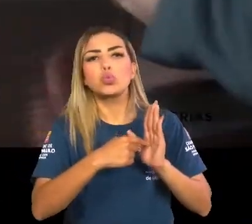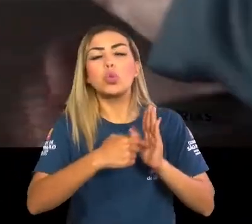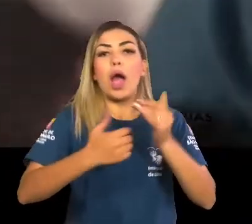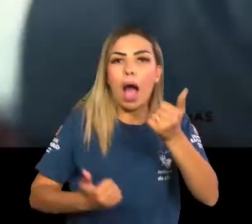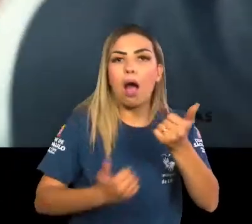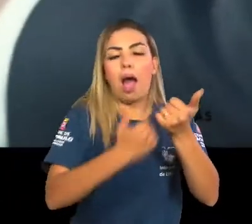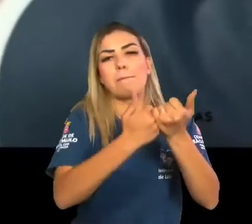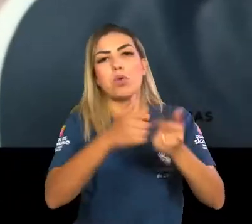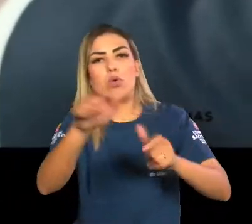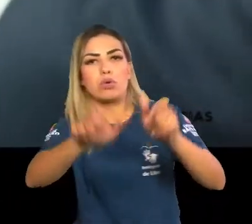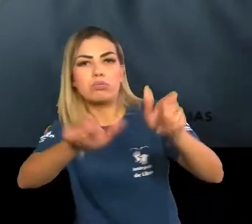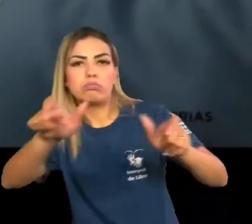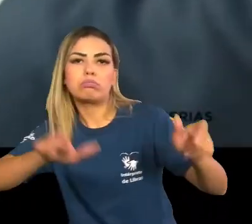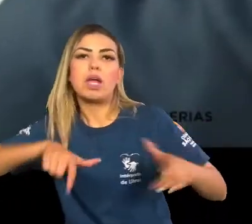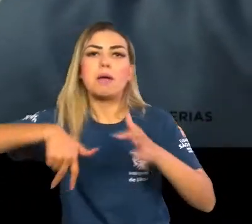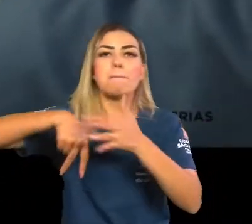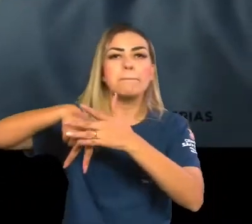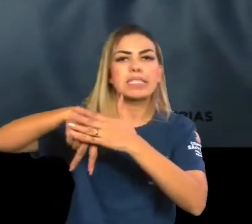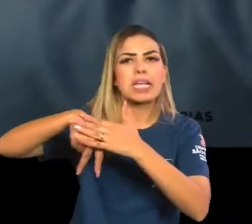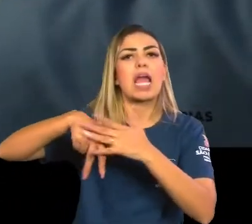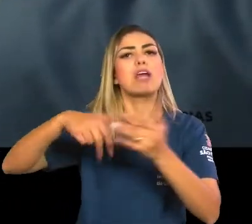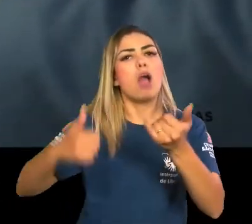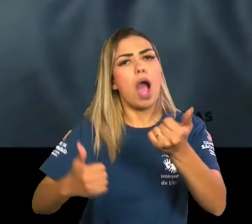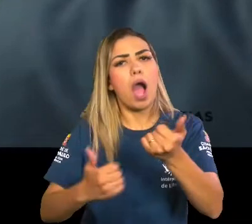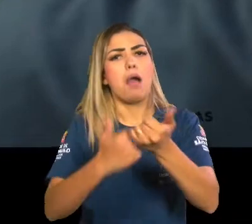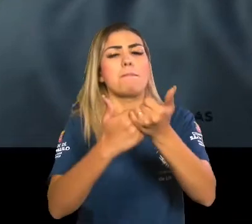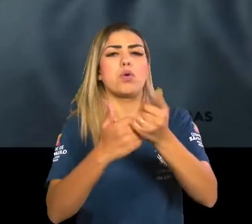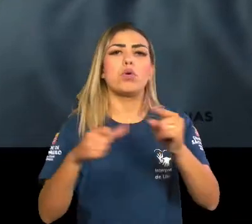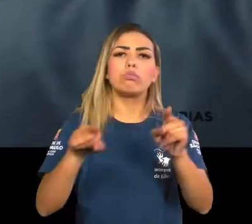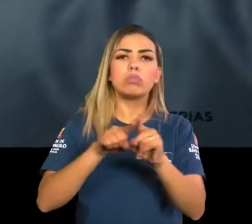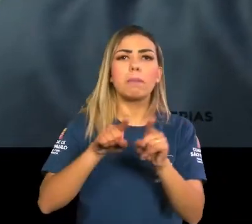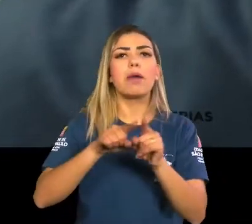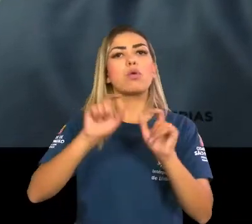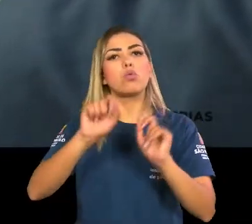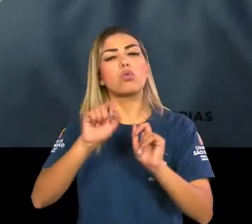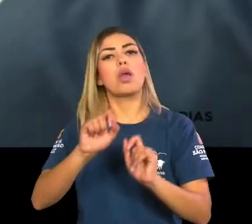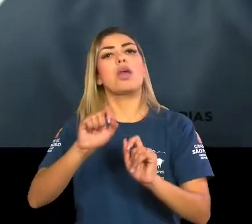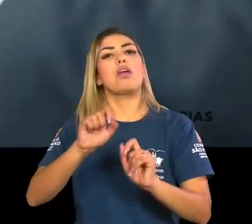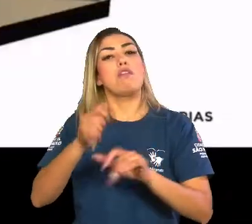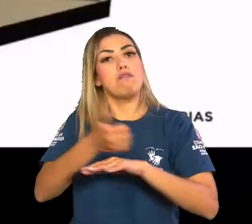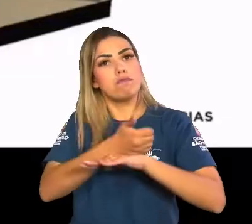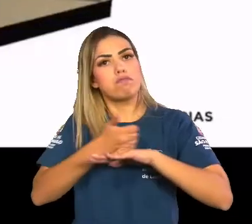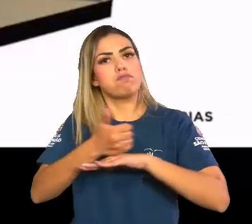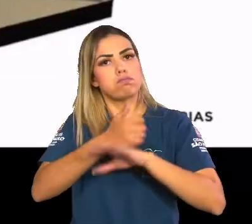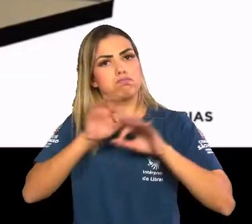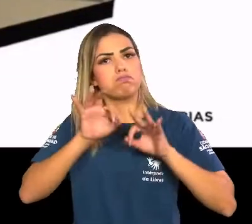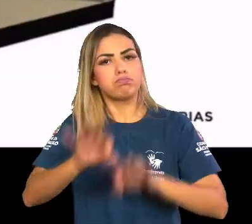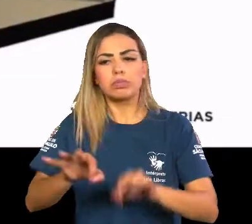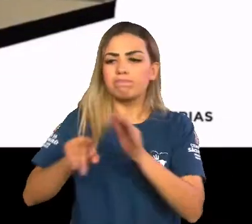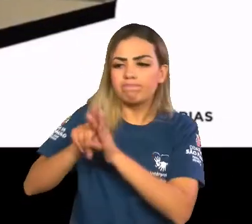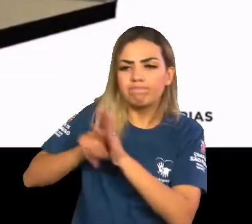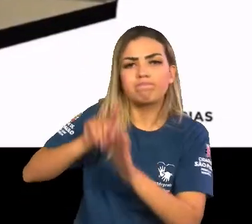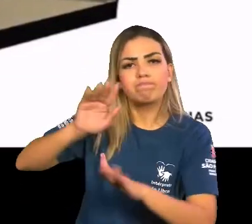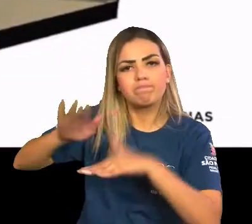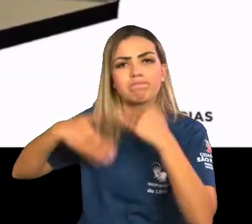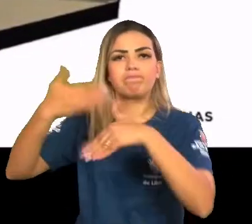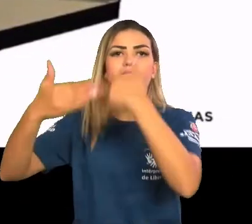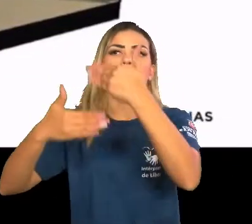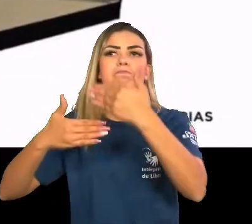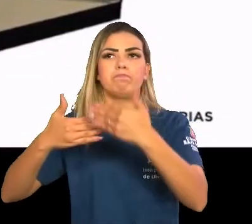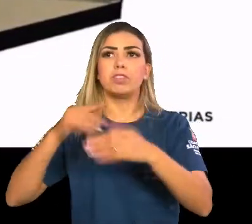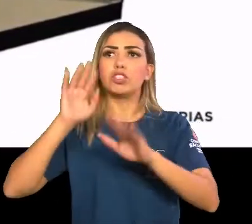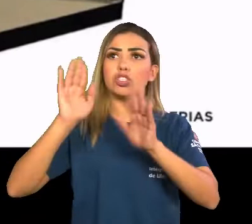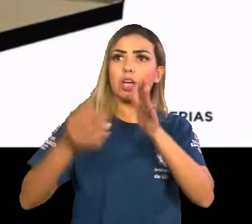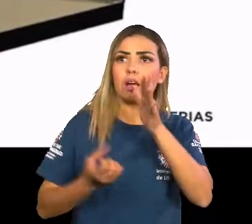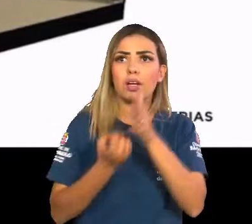aos pacientes, formação profissional e desenvolvimento de pesquisas. As parcerias para a viabilização do